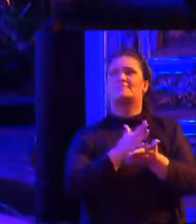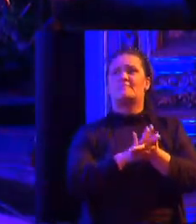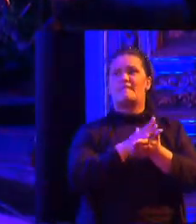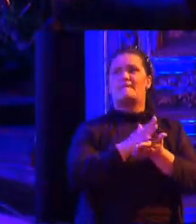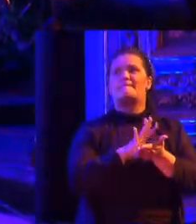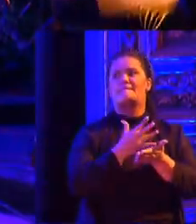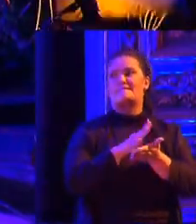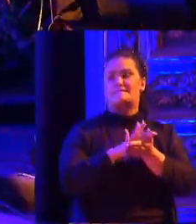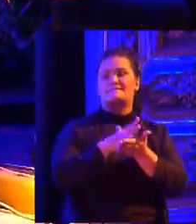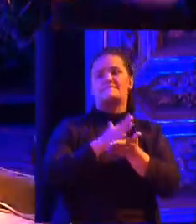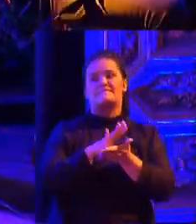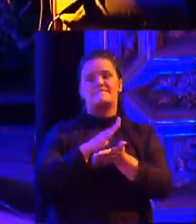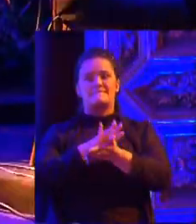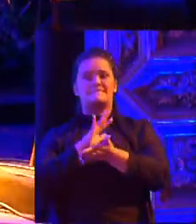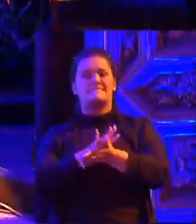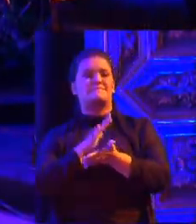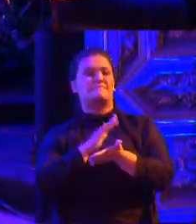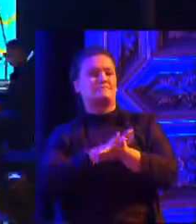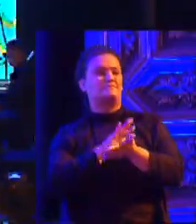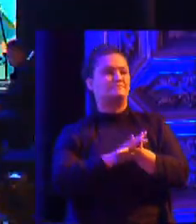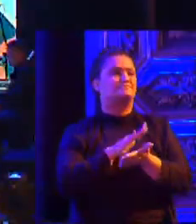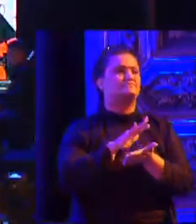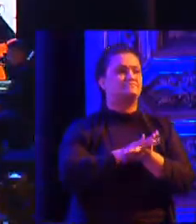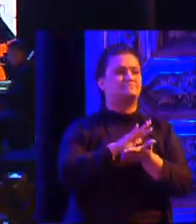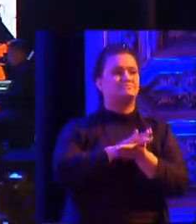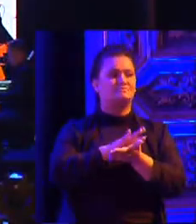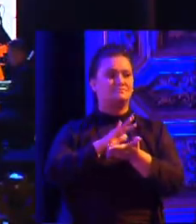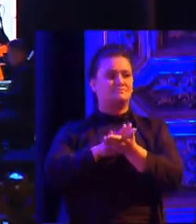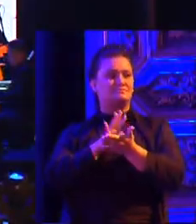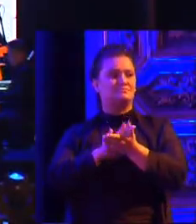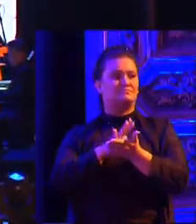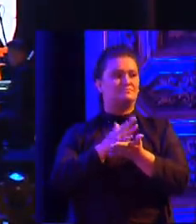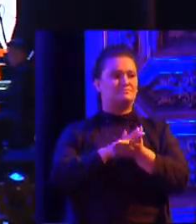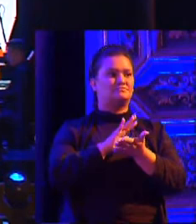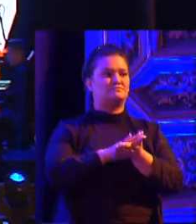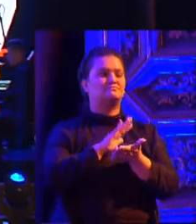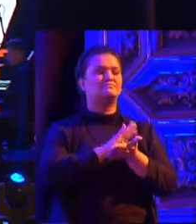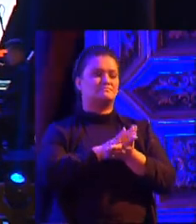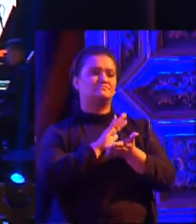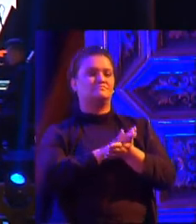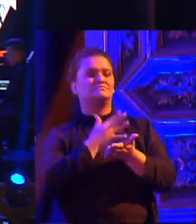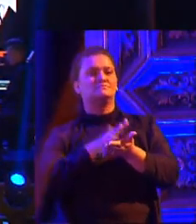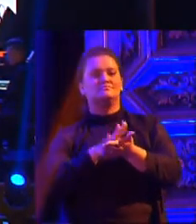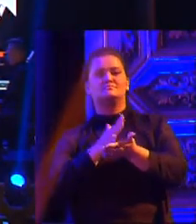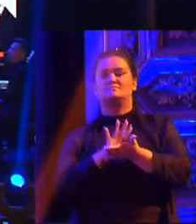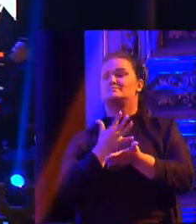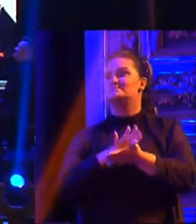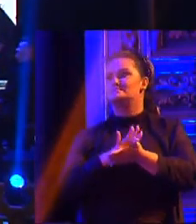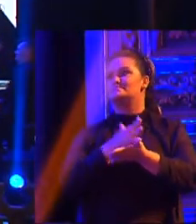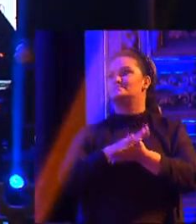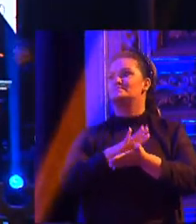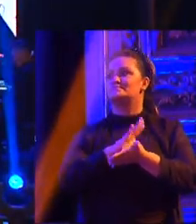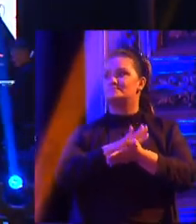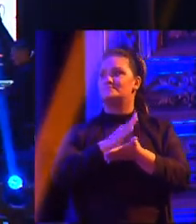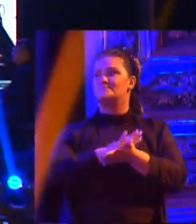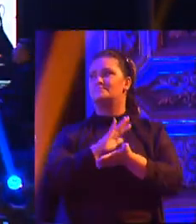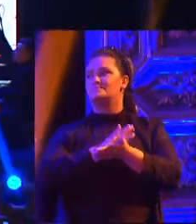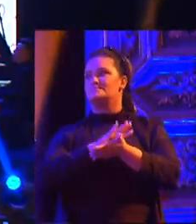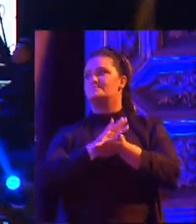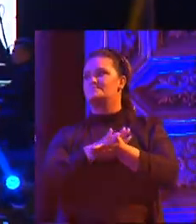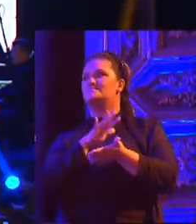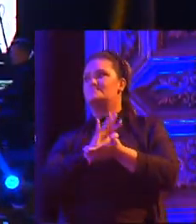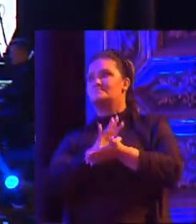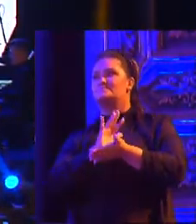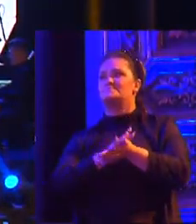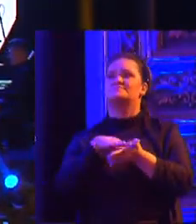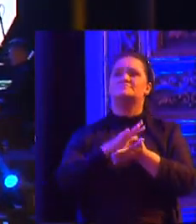Parabéns, parabéns aos premiados, parabéns, muito obrigado, Miro. Parabéns, valeu, parabéns.